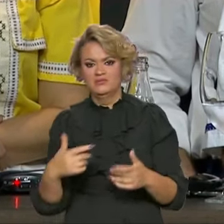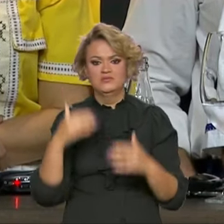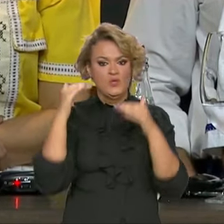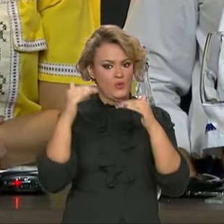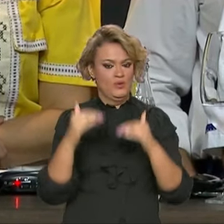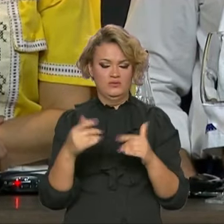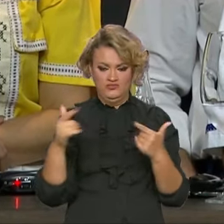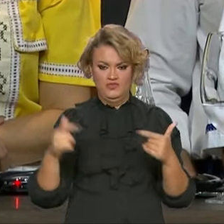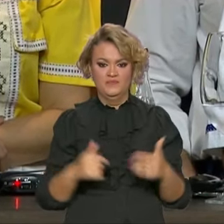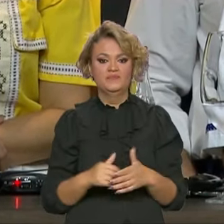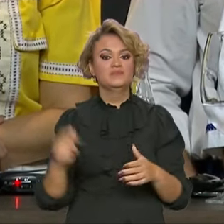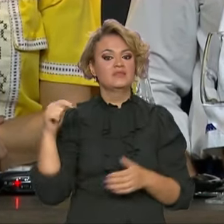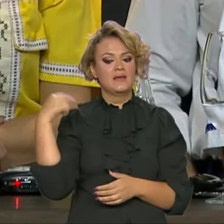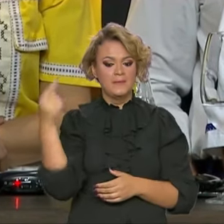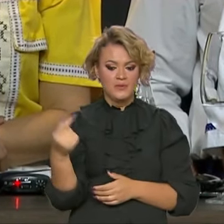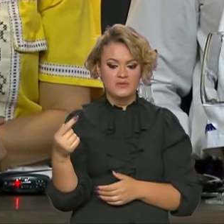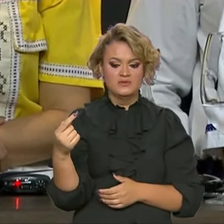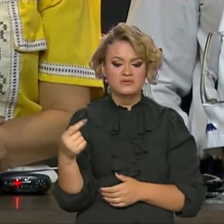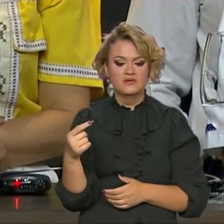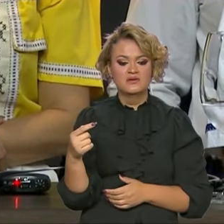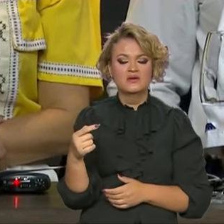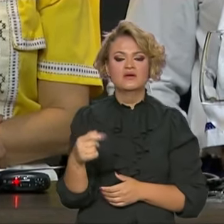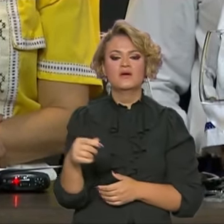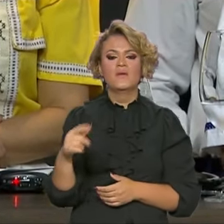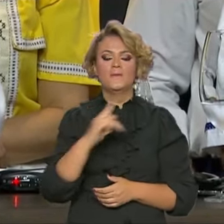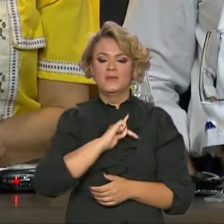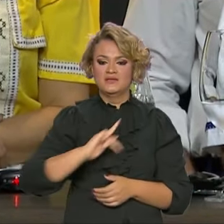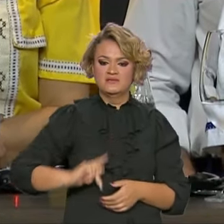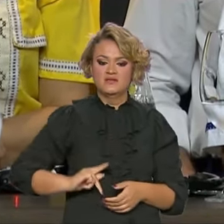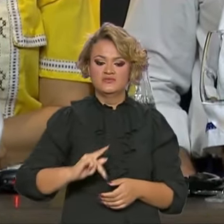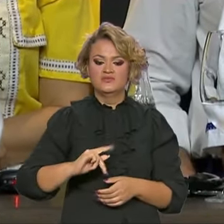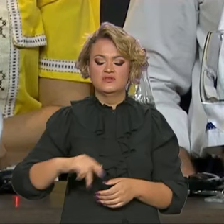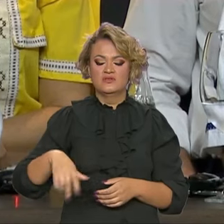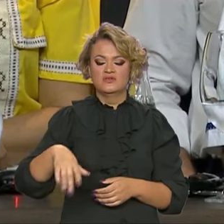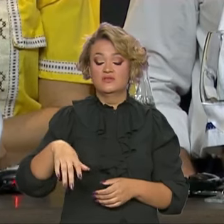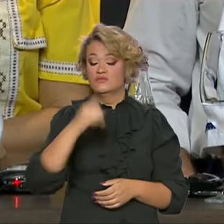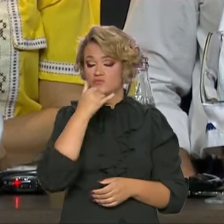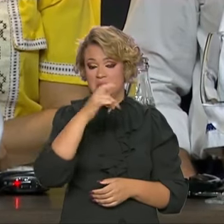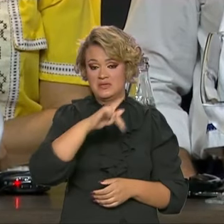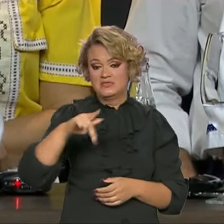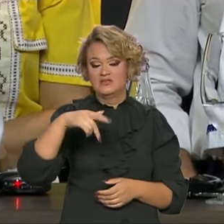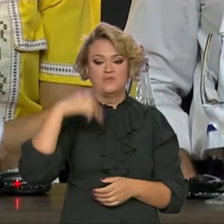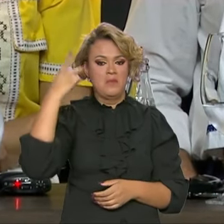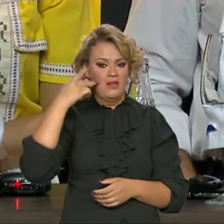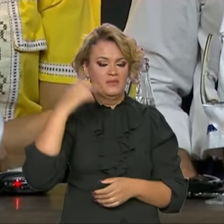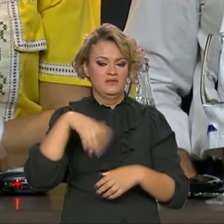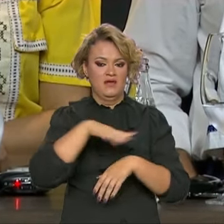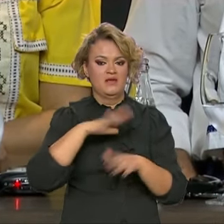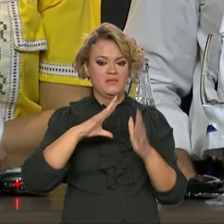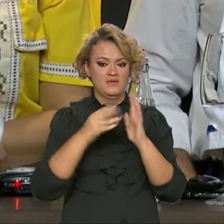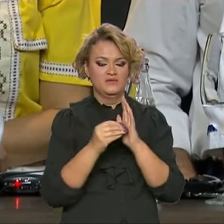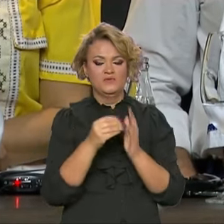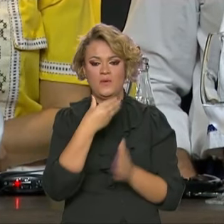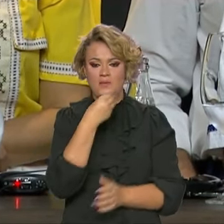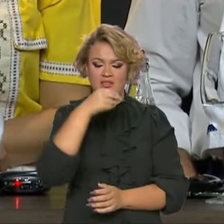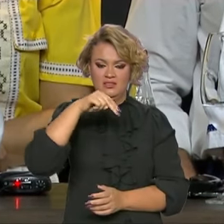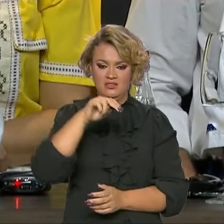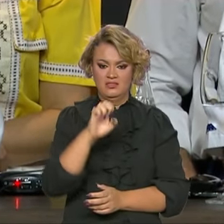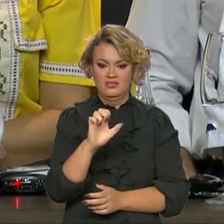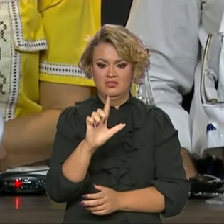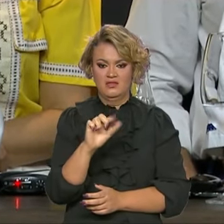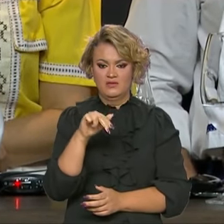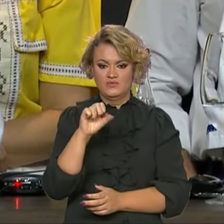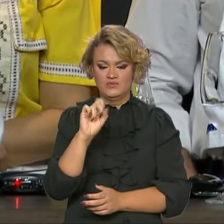Depois, teremos as palavras do presidente do Parlamento Amazônico, senador Nelsinho terá por